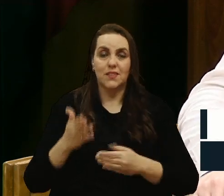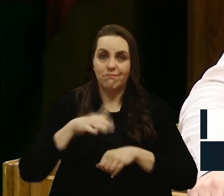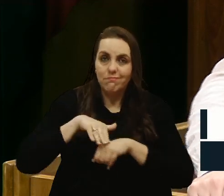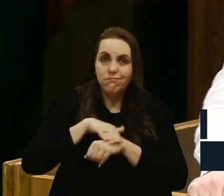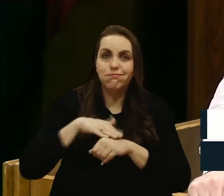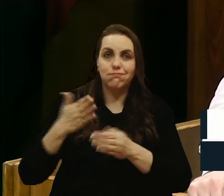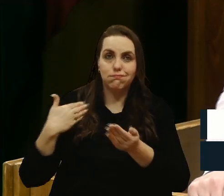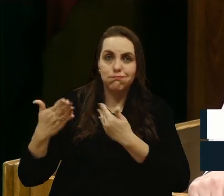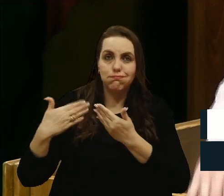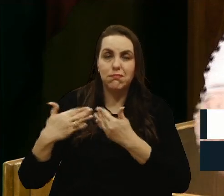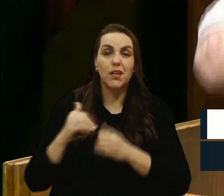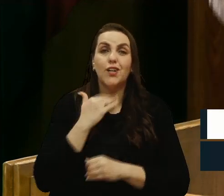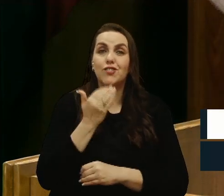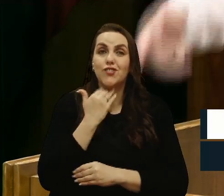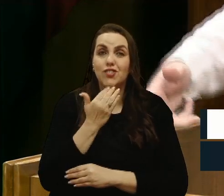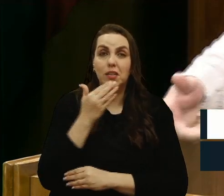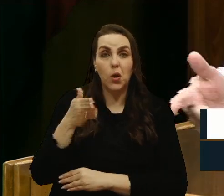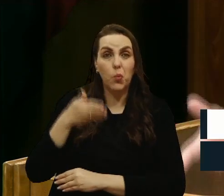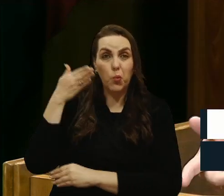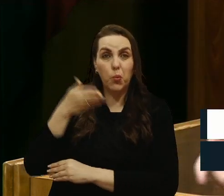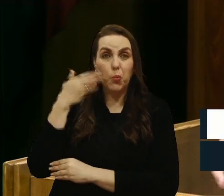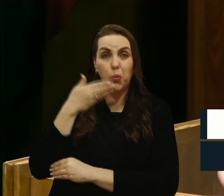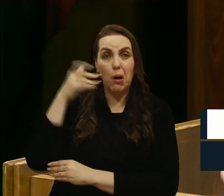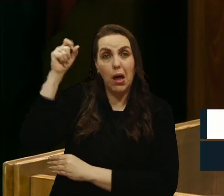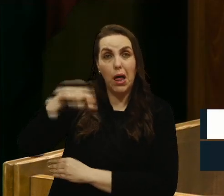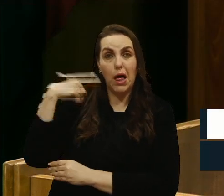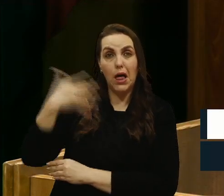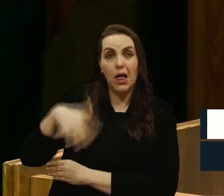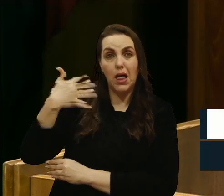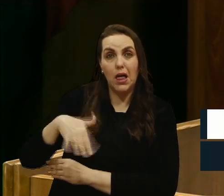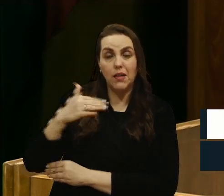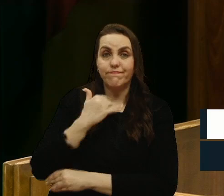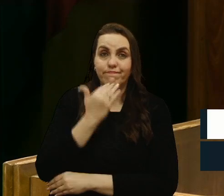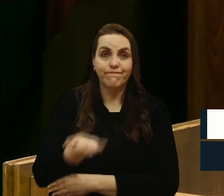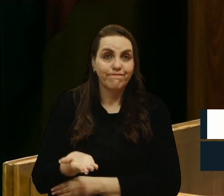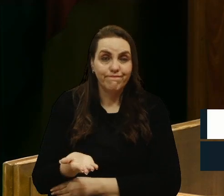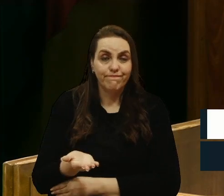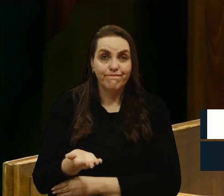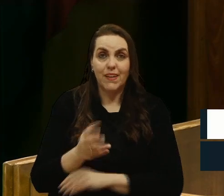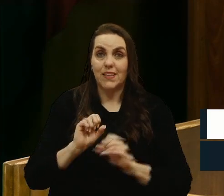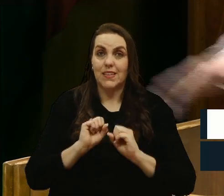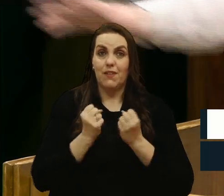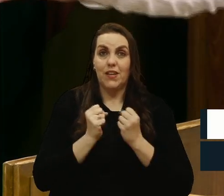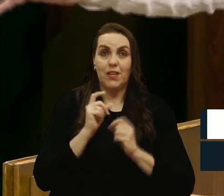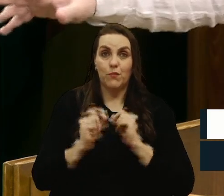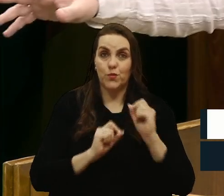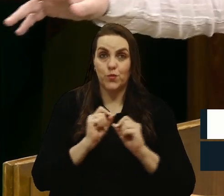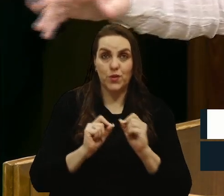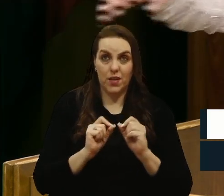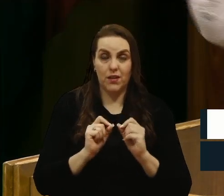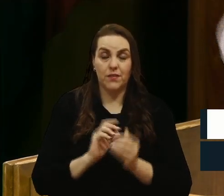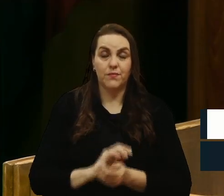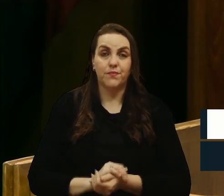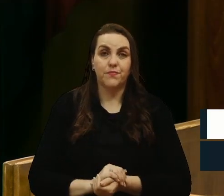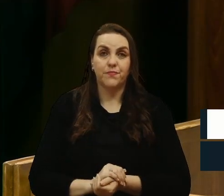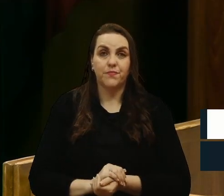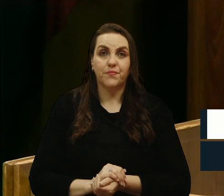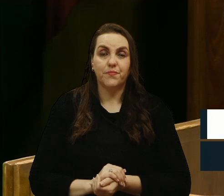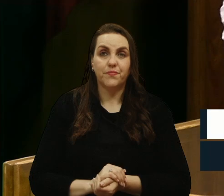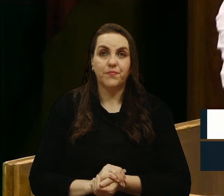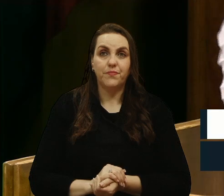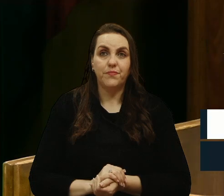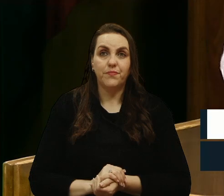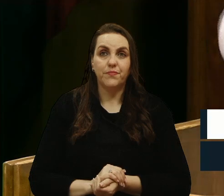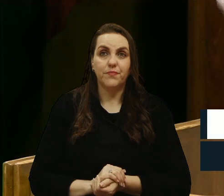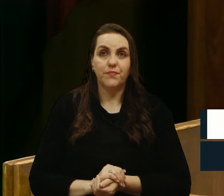Não adianta de ficar fazendo discurso que o preço da luz sobe e a gente defender... Não, obrigado, querido. e nós